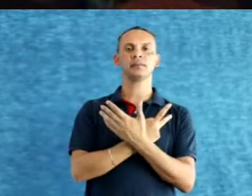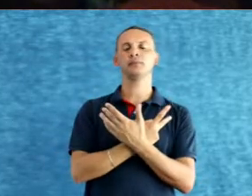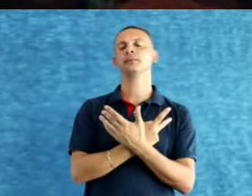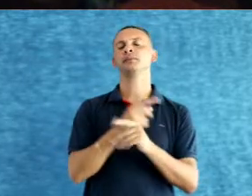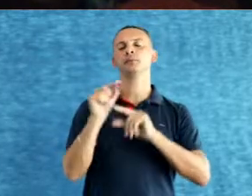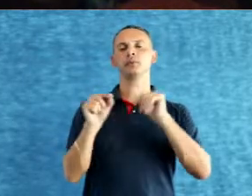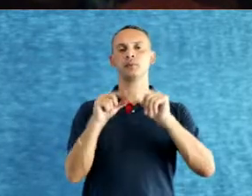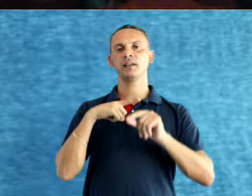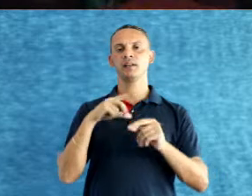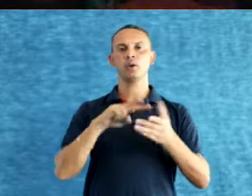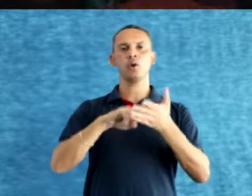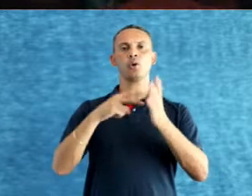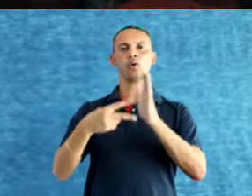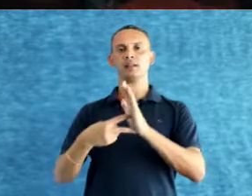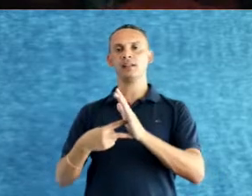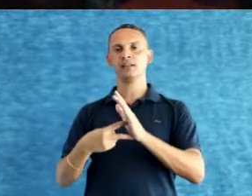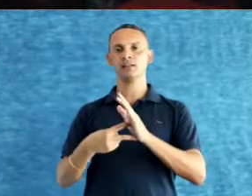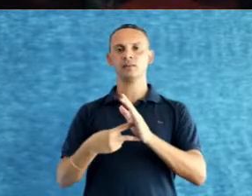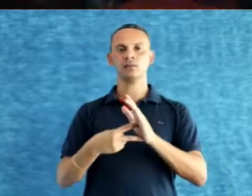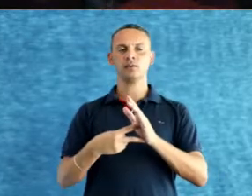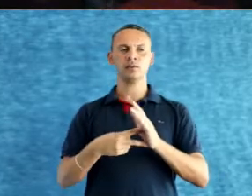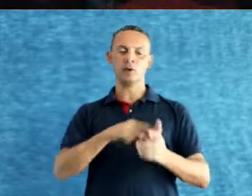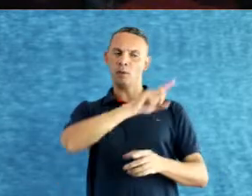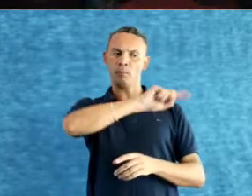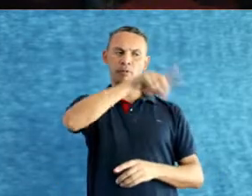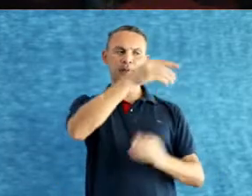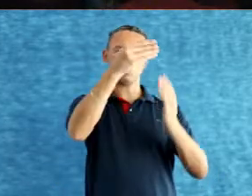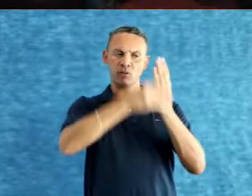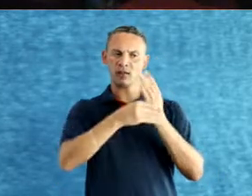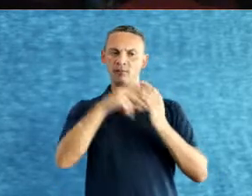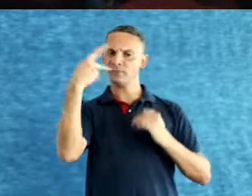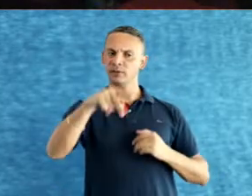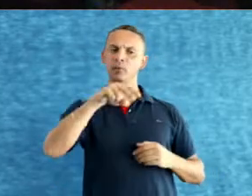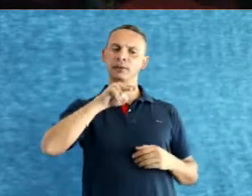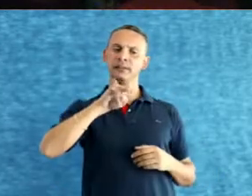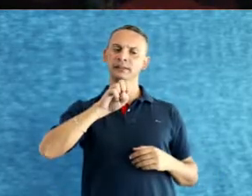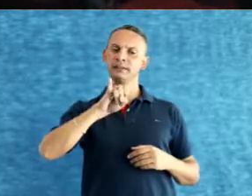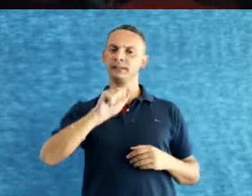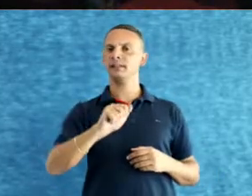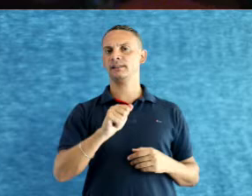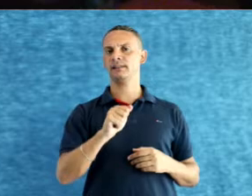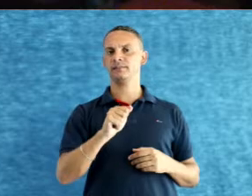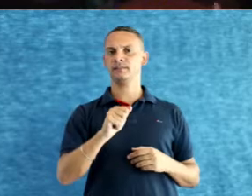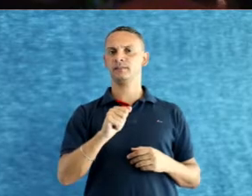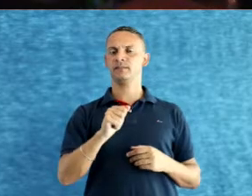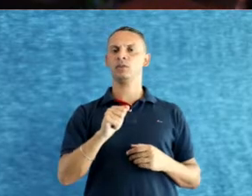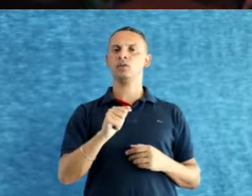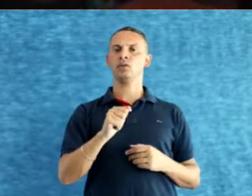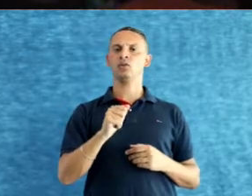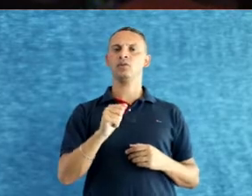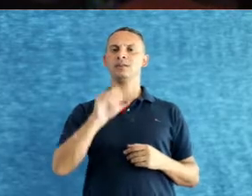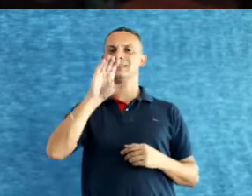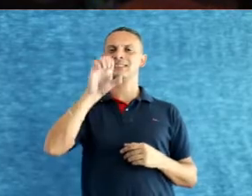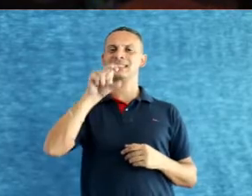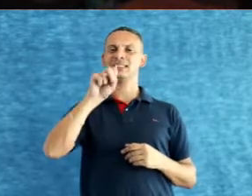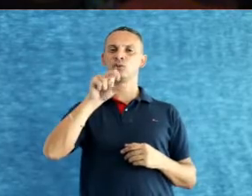pré-cabralino, o índio... E Nízia faz a Lágrima de um Caeté, que é um poema épico, quase